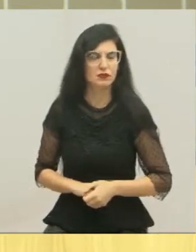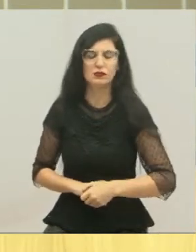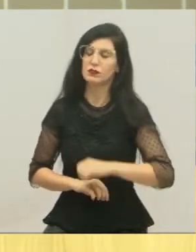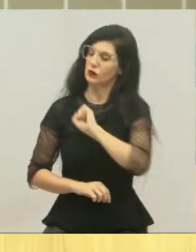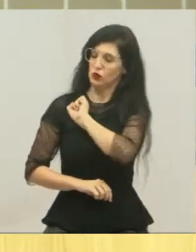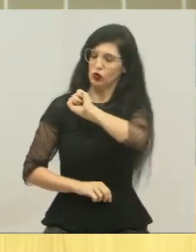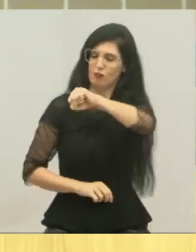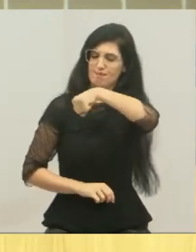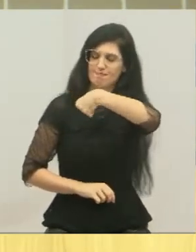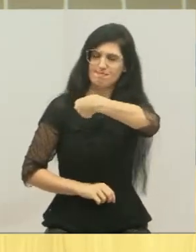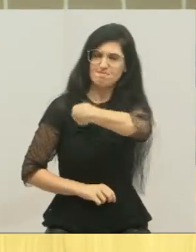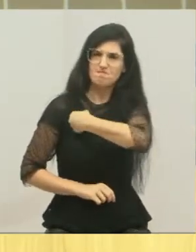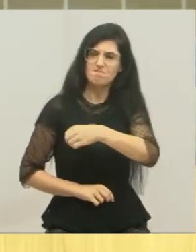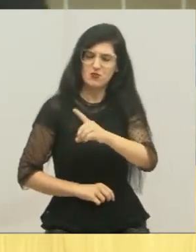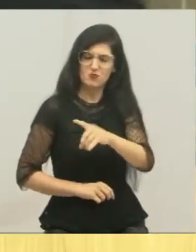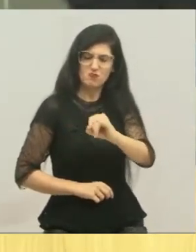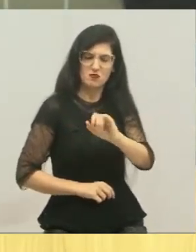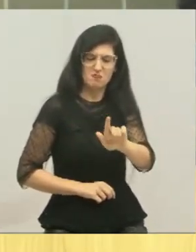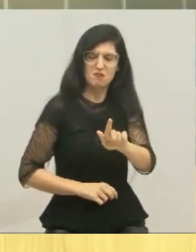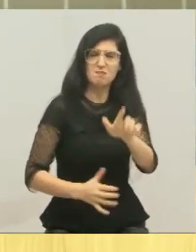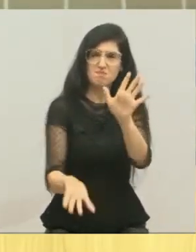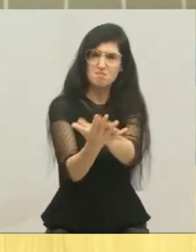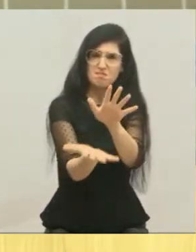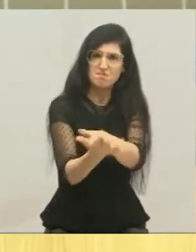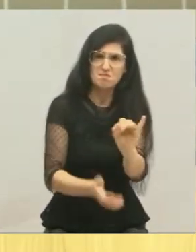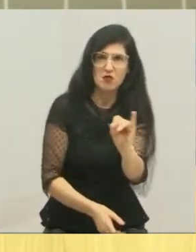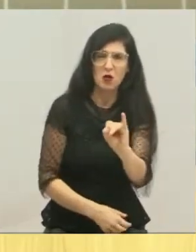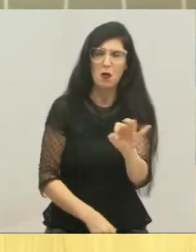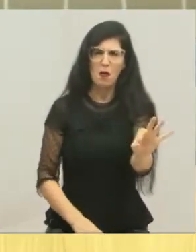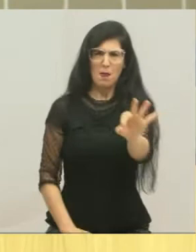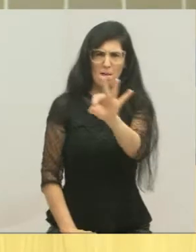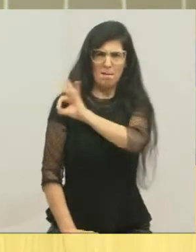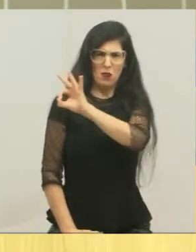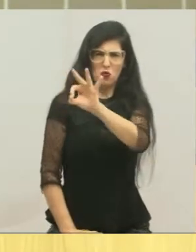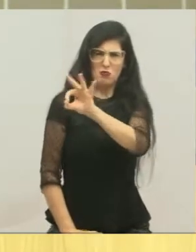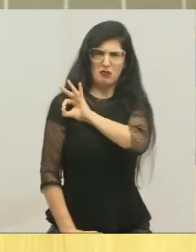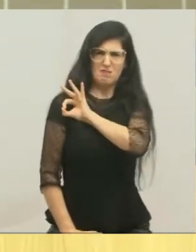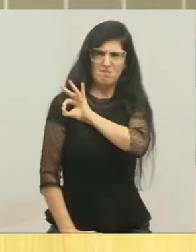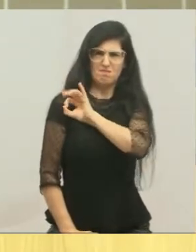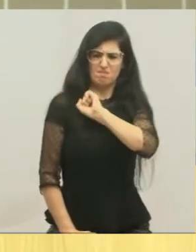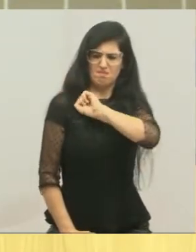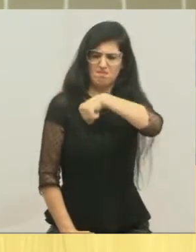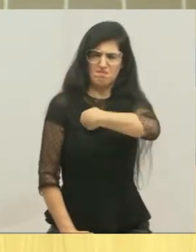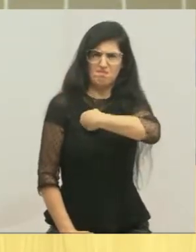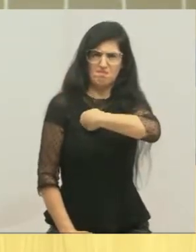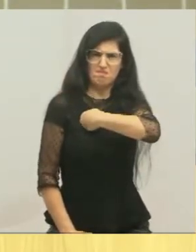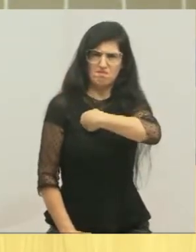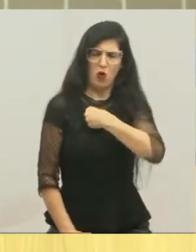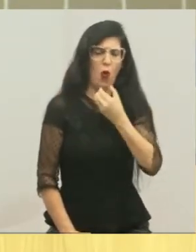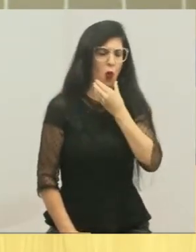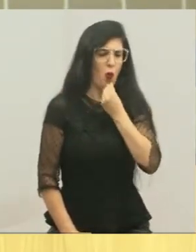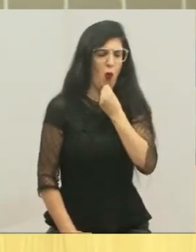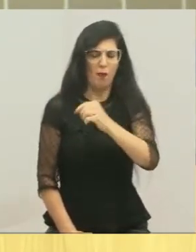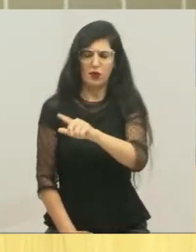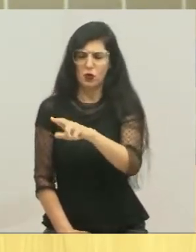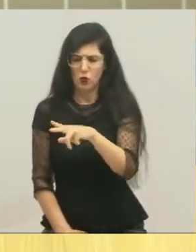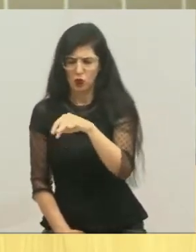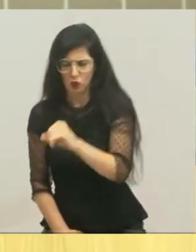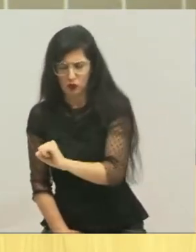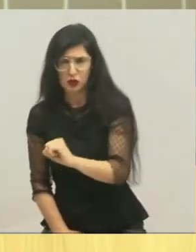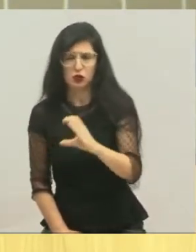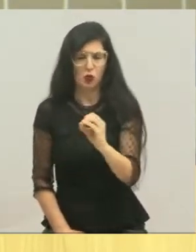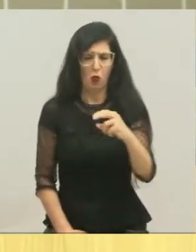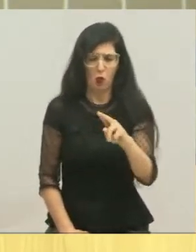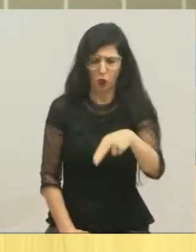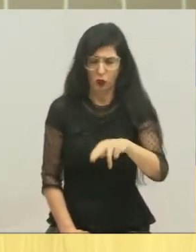Investigações Gerais, DIG Jacareí, na pessoa do seu responsável, delegado Dr. Luiz Antônio Cunha dos